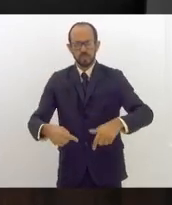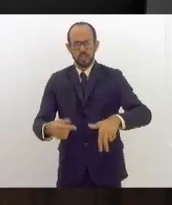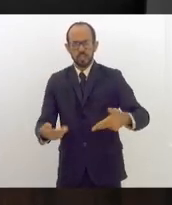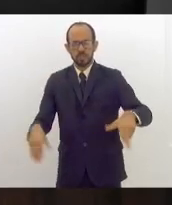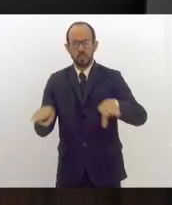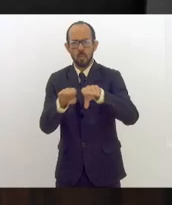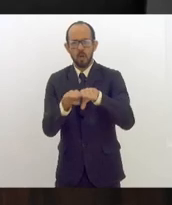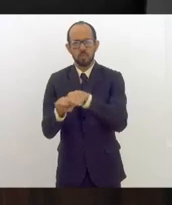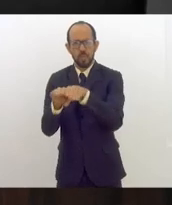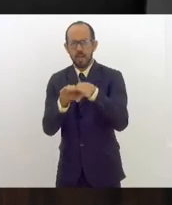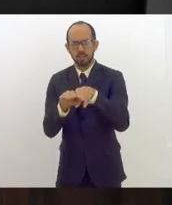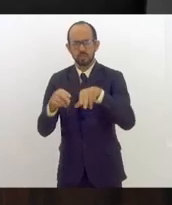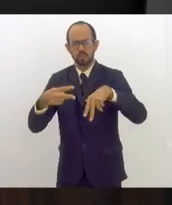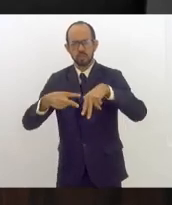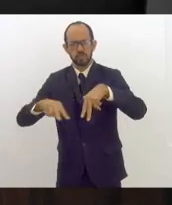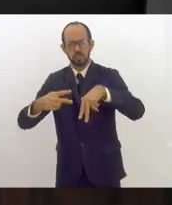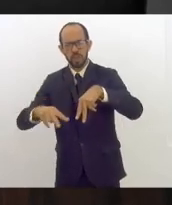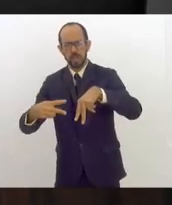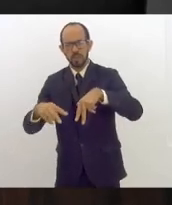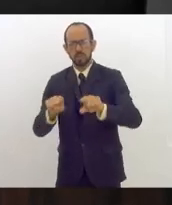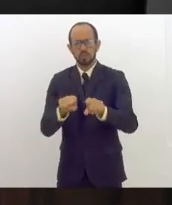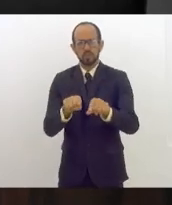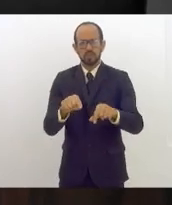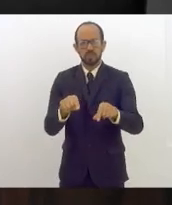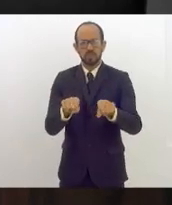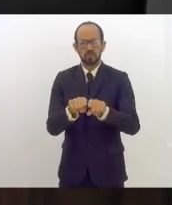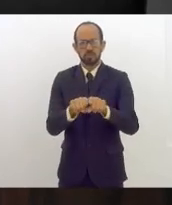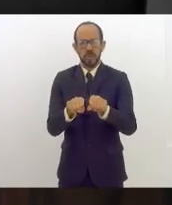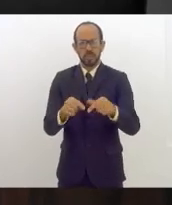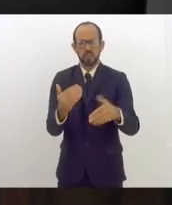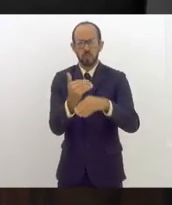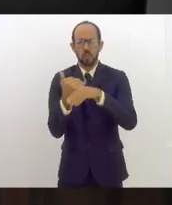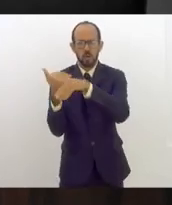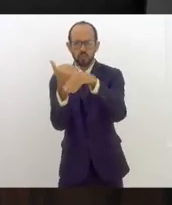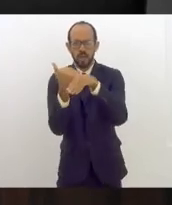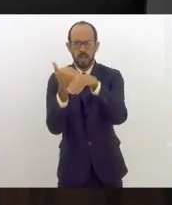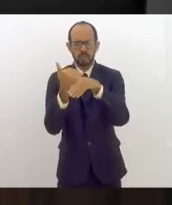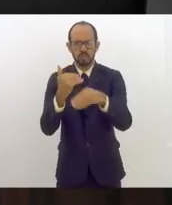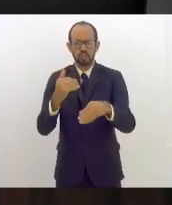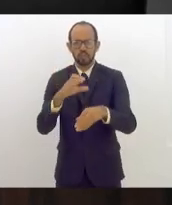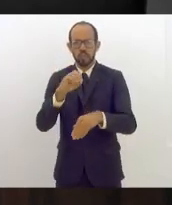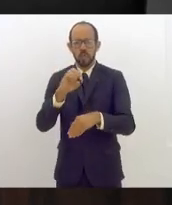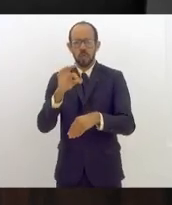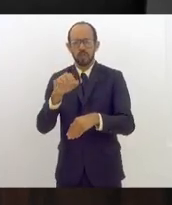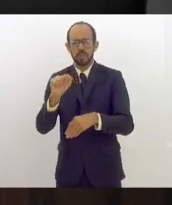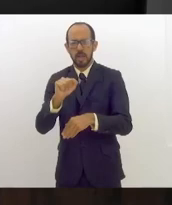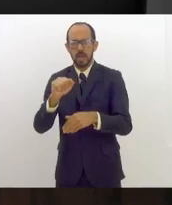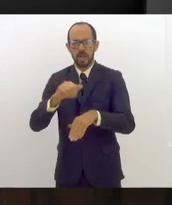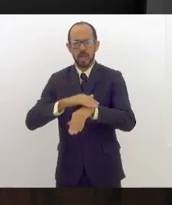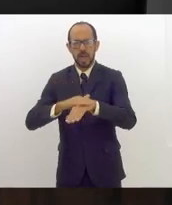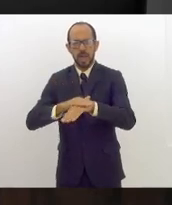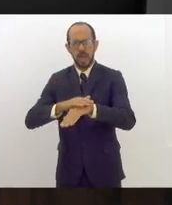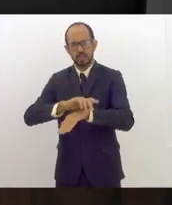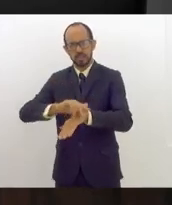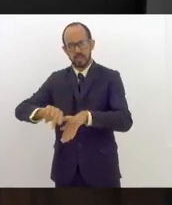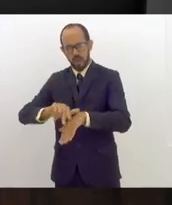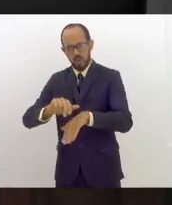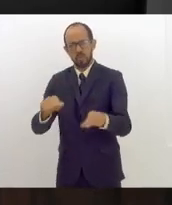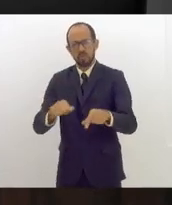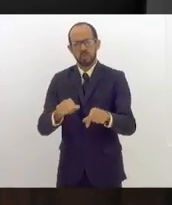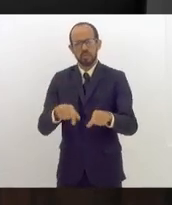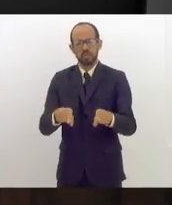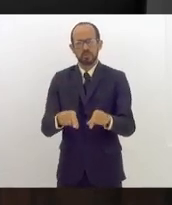das cotas raciais ampliou a oferta de serviços e da capacitação para advocacia